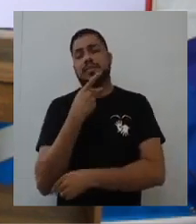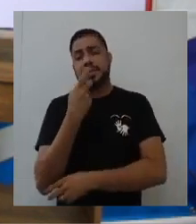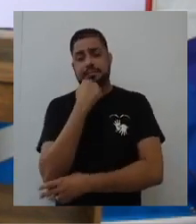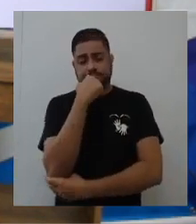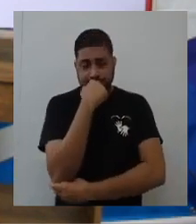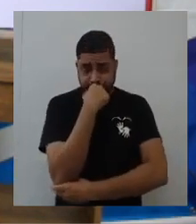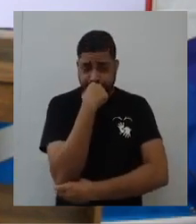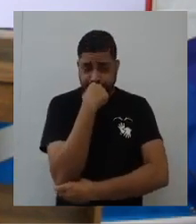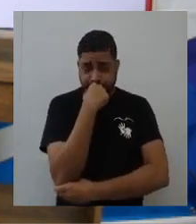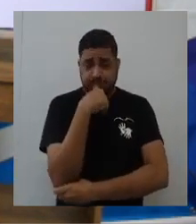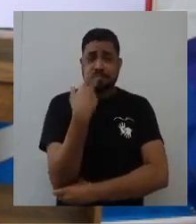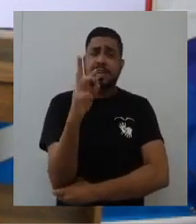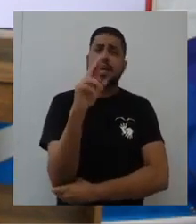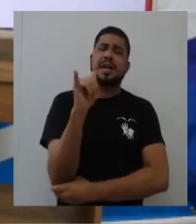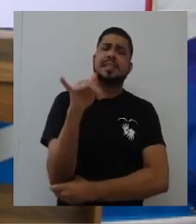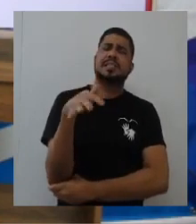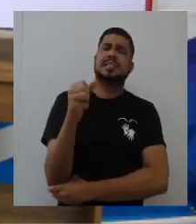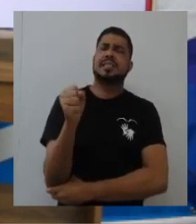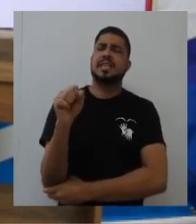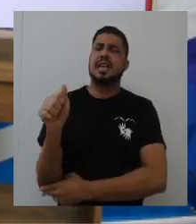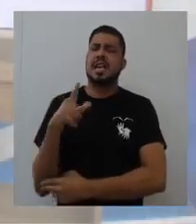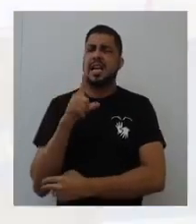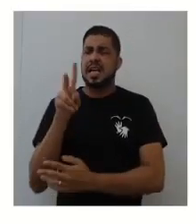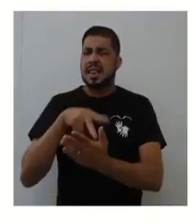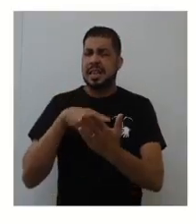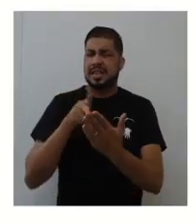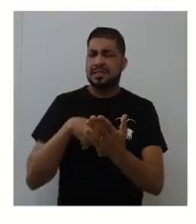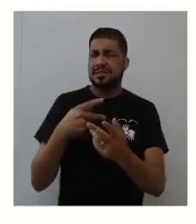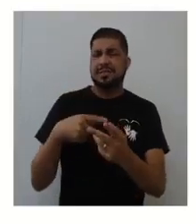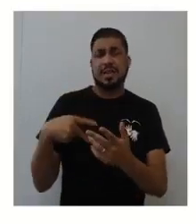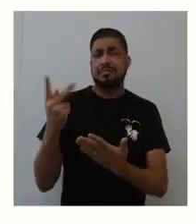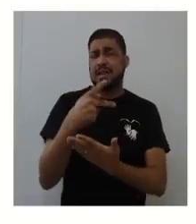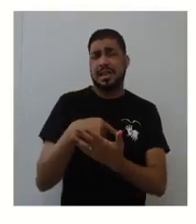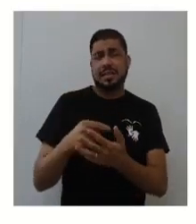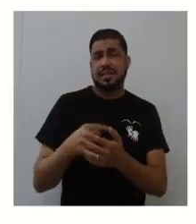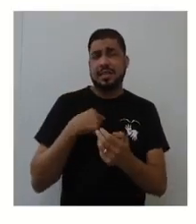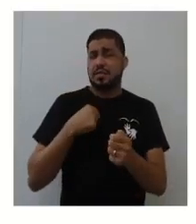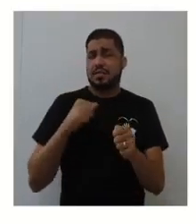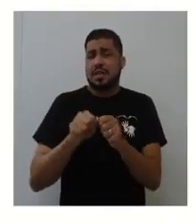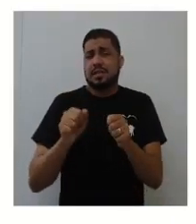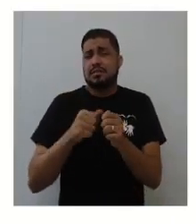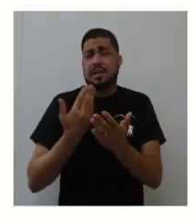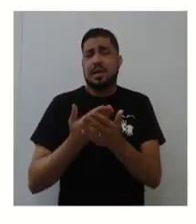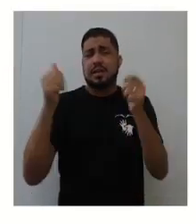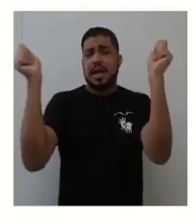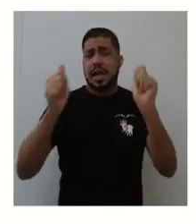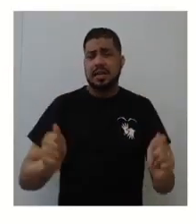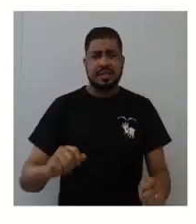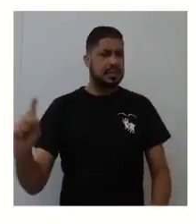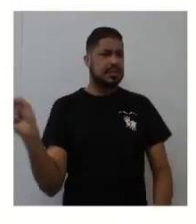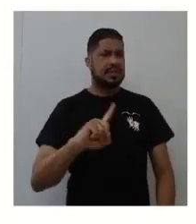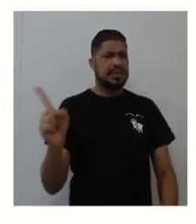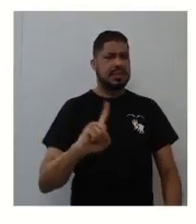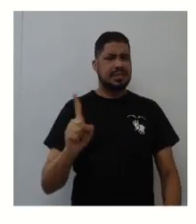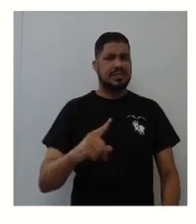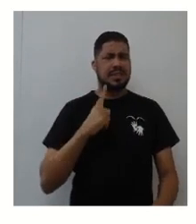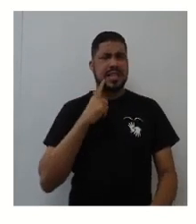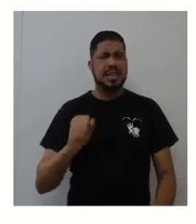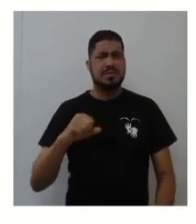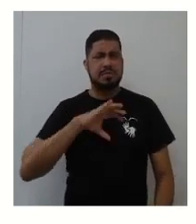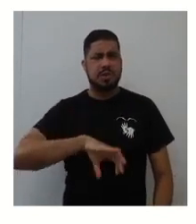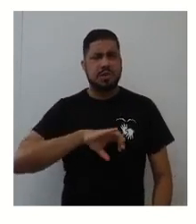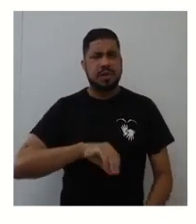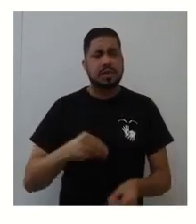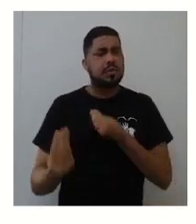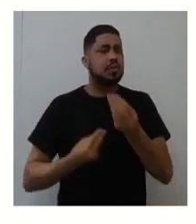mim, mas Raíssa, a leitura de imagens é algo que eu faço na aula de arte, não na aula de língua portuguesa. Como é que isso vai